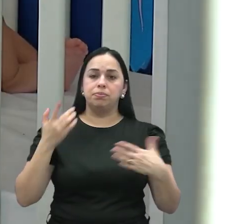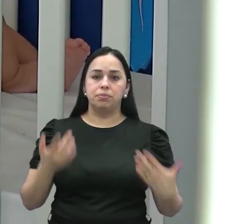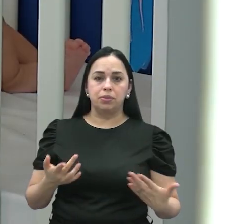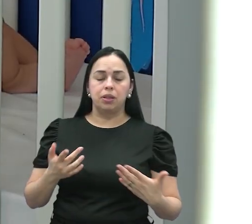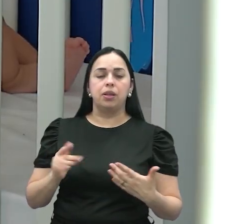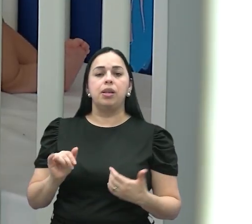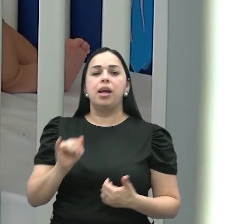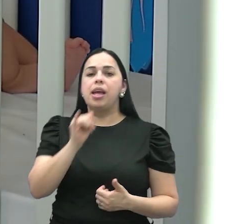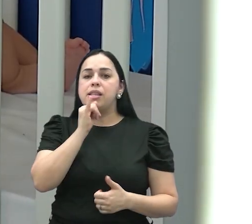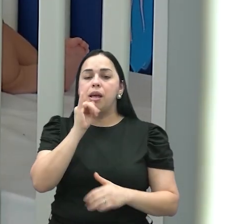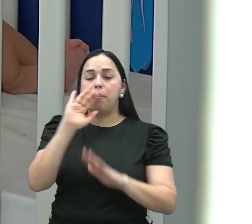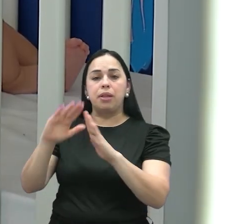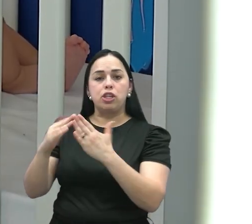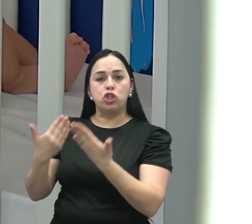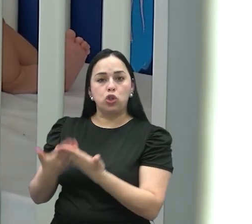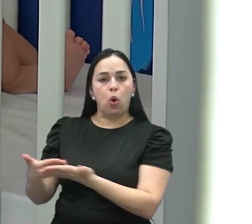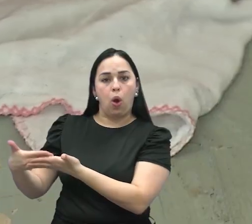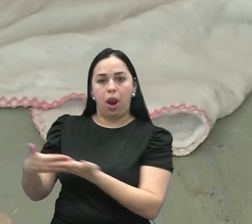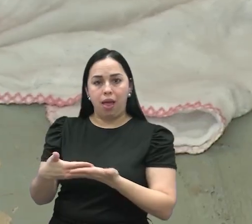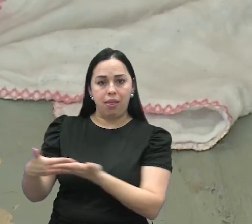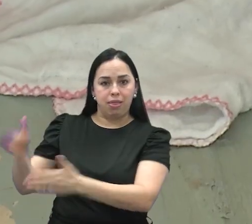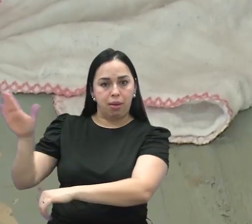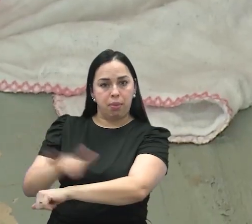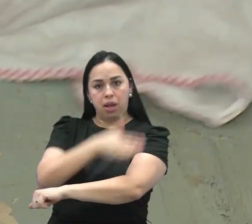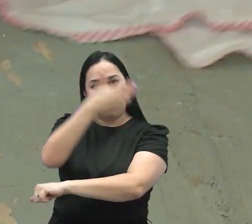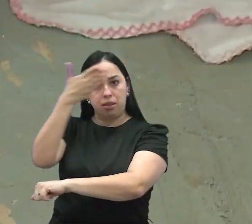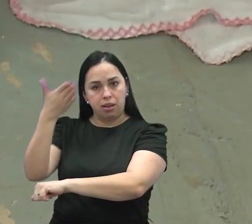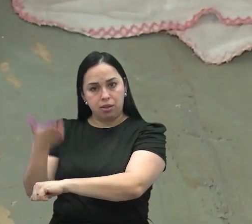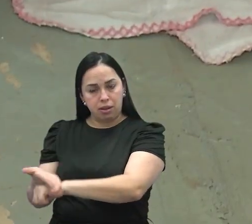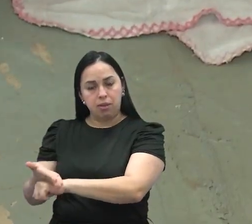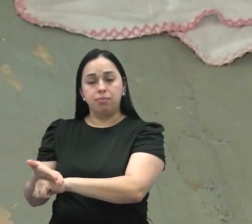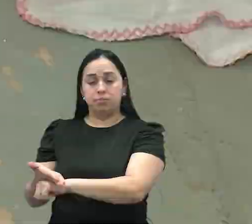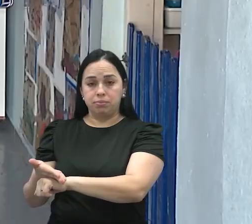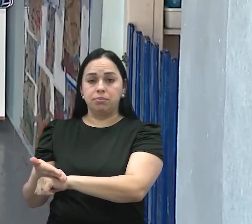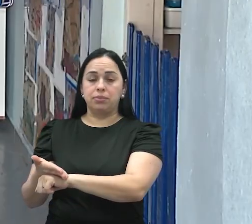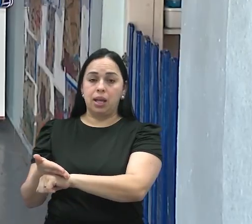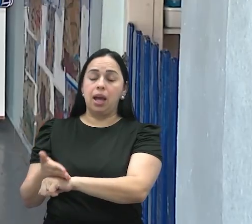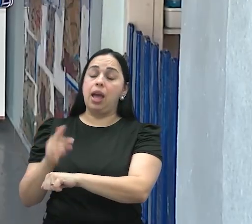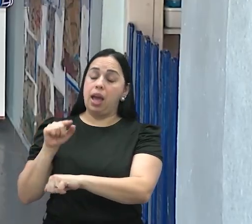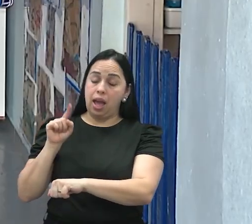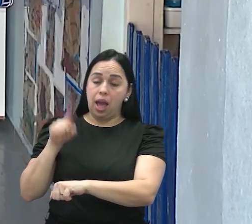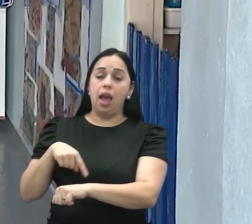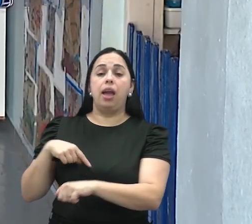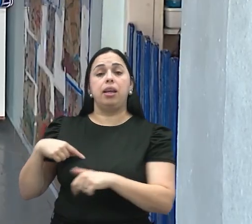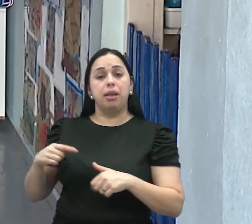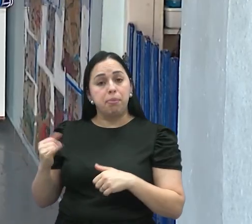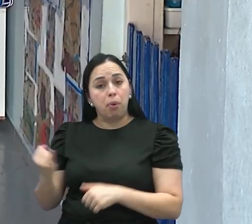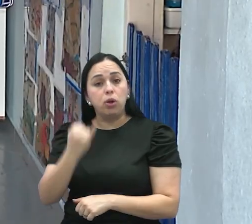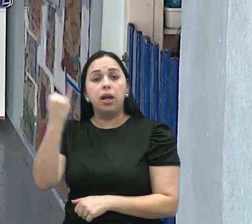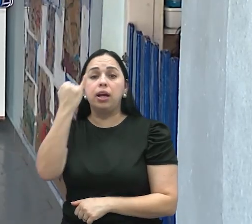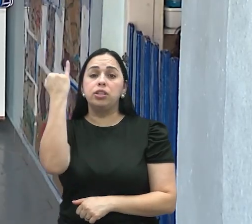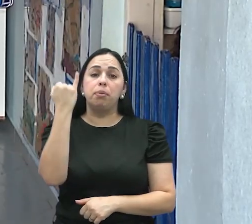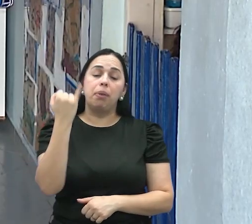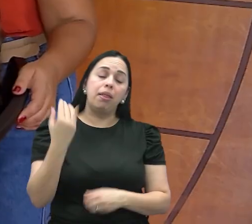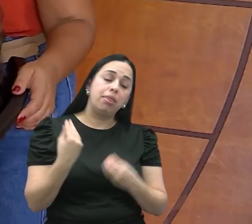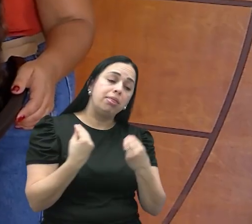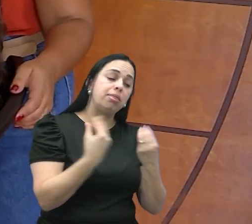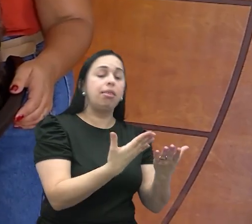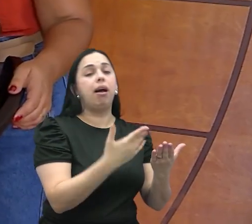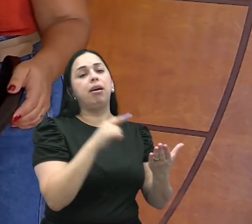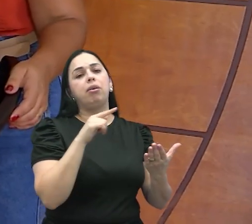O auxílio de creches e escolas em tempo integral para os filhos são políticas importantes para dar a